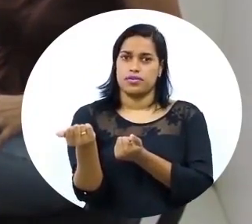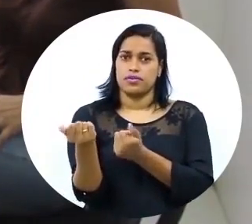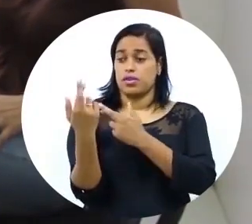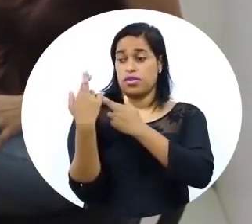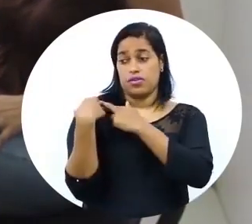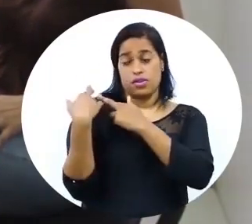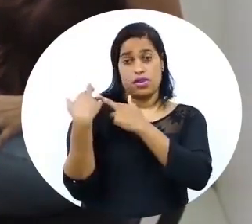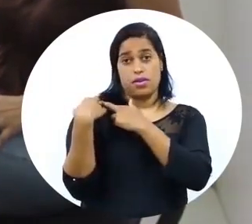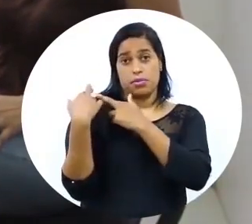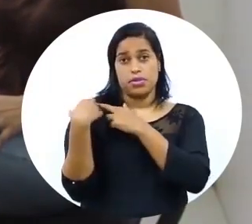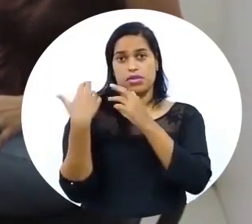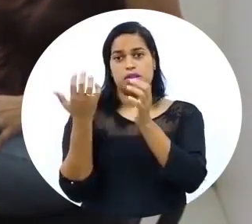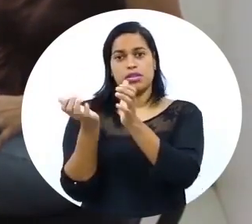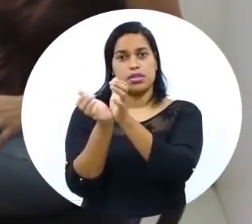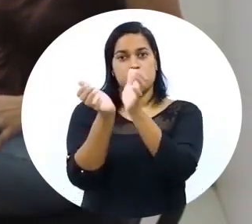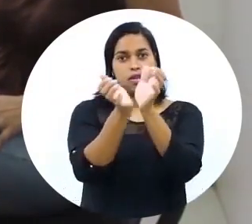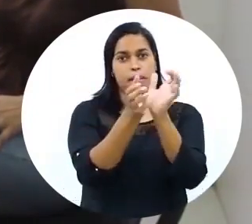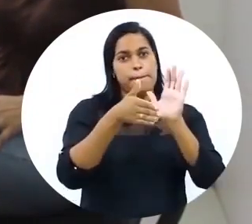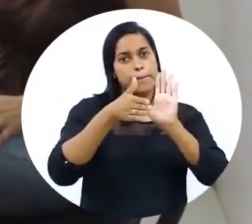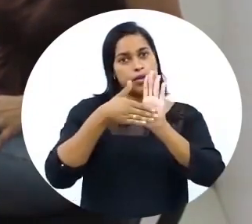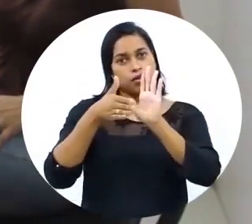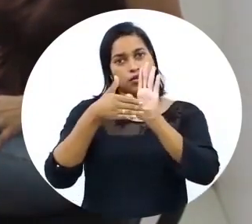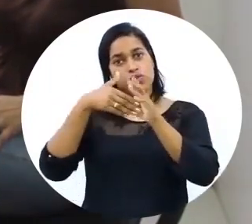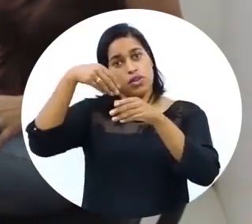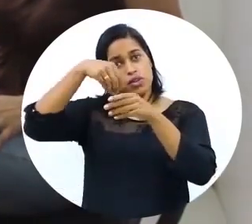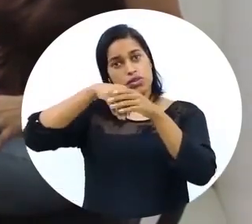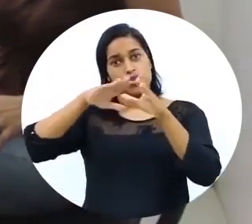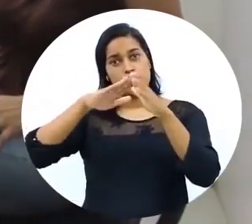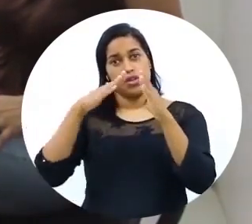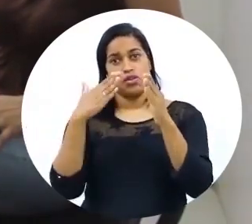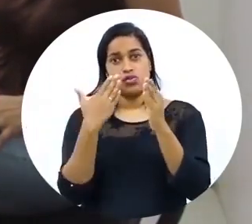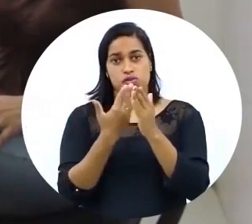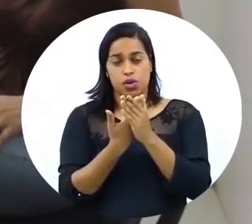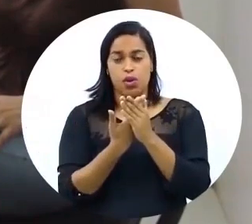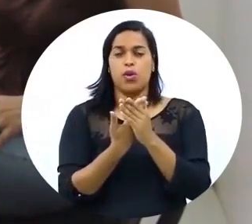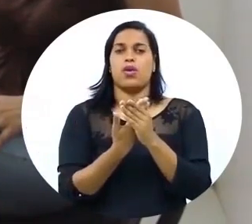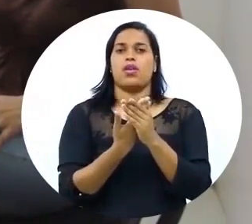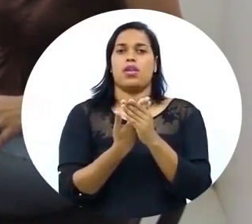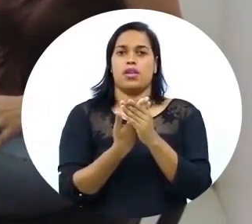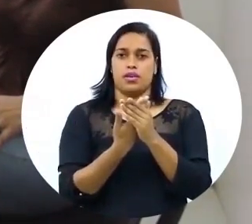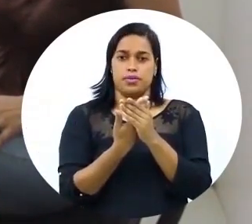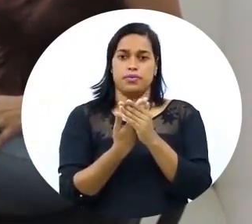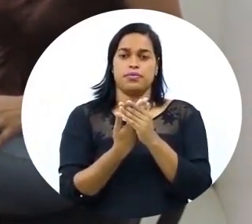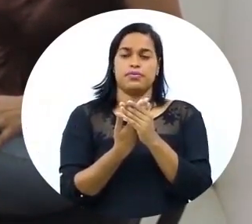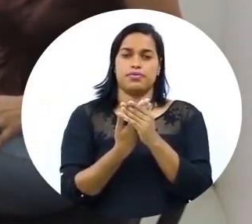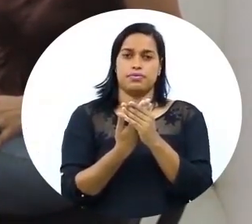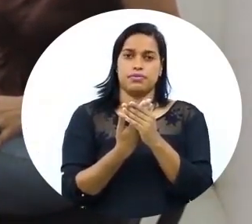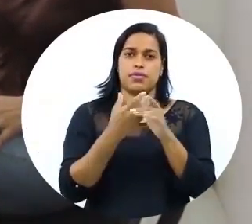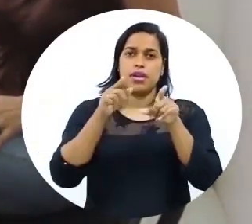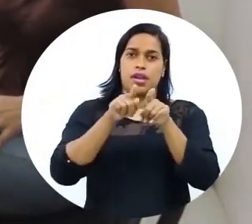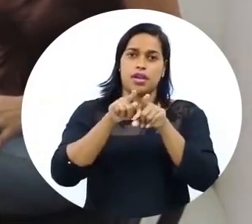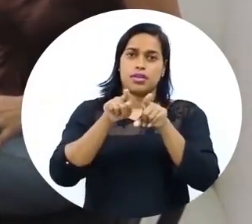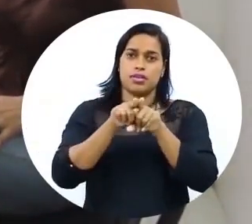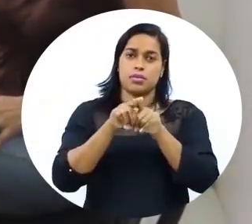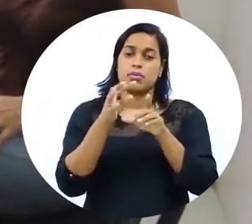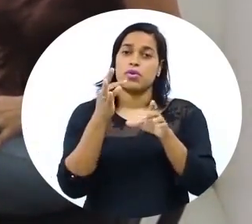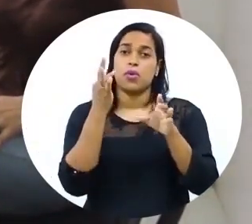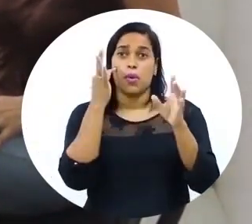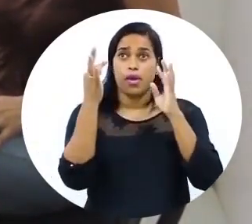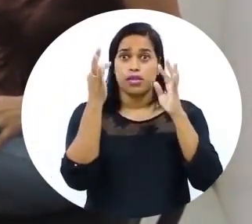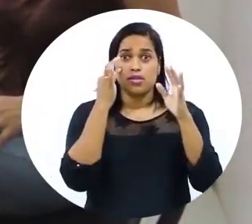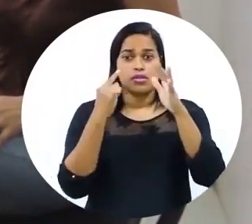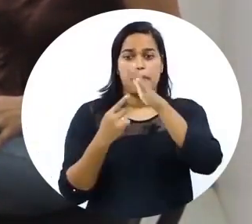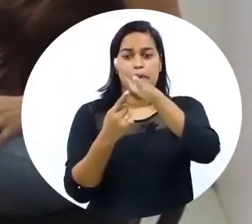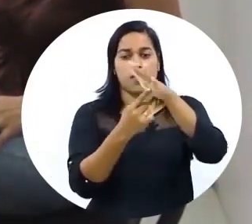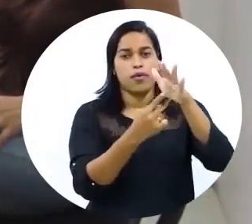representantes de turma, participaram de projetos dentro da escola ou fizeram feiras de conhecimento. O que